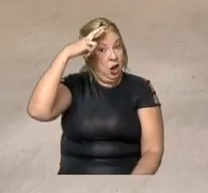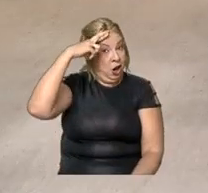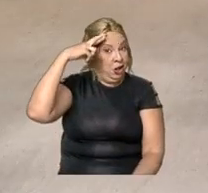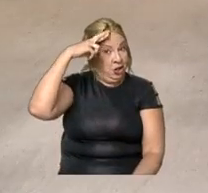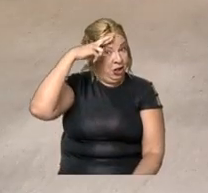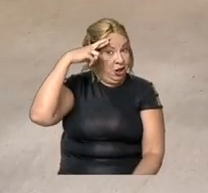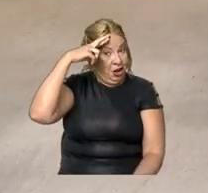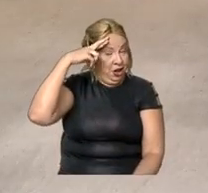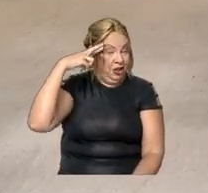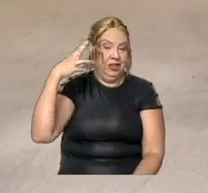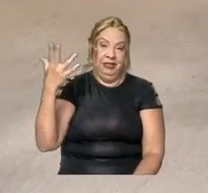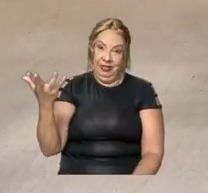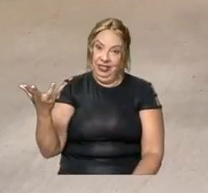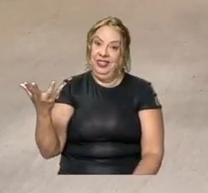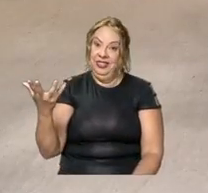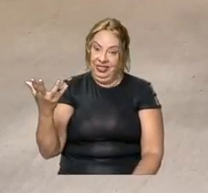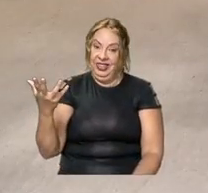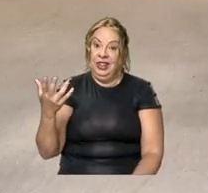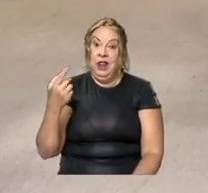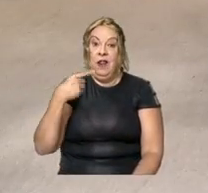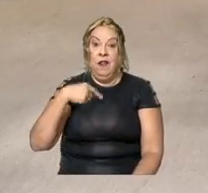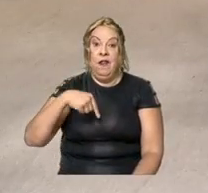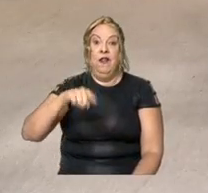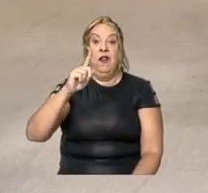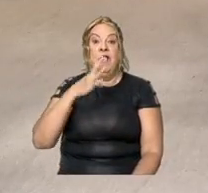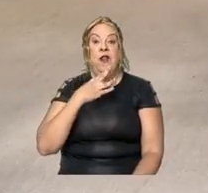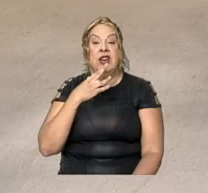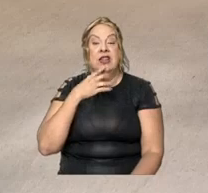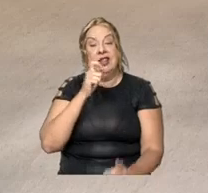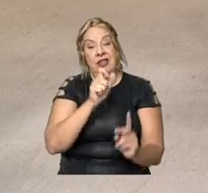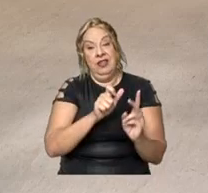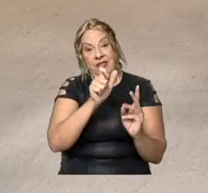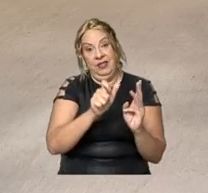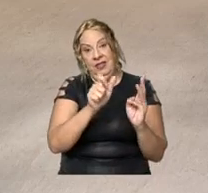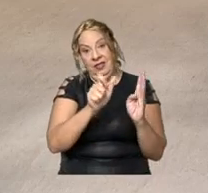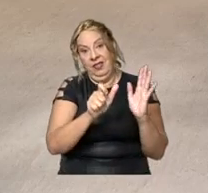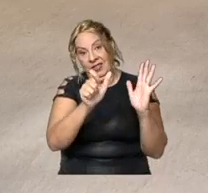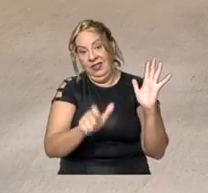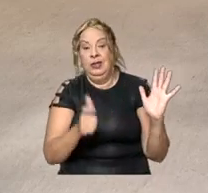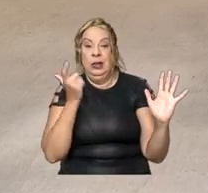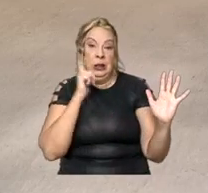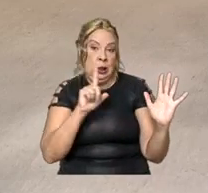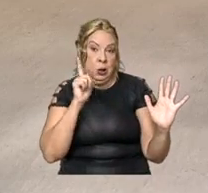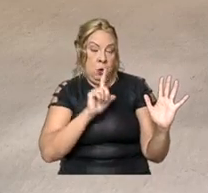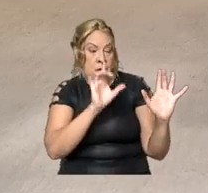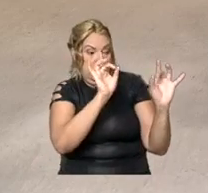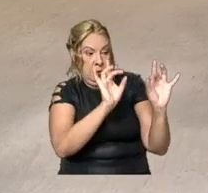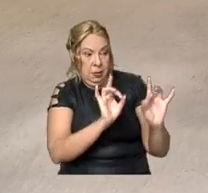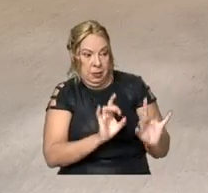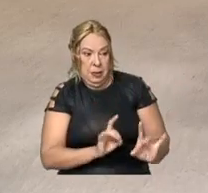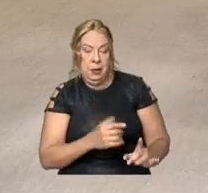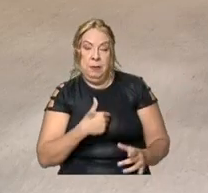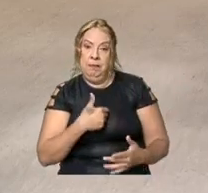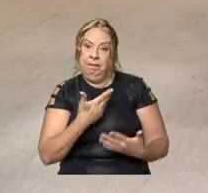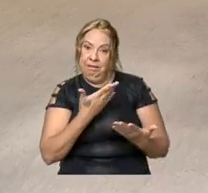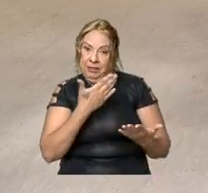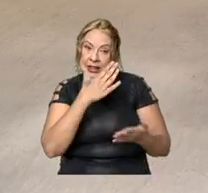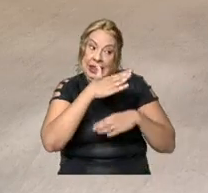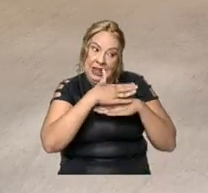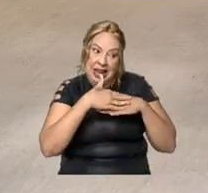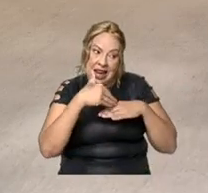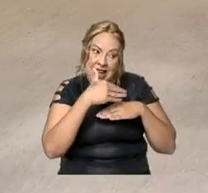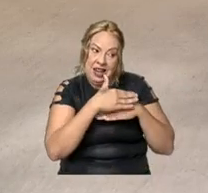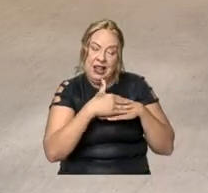Rogerinho, tu arrebentou, viu? Foi conhecer esses contemplados muito especiais que merecem o nosso carinho, né? A com